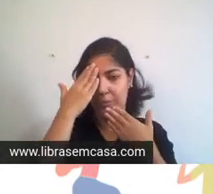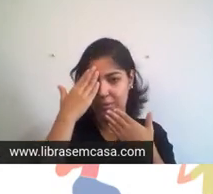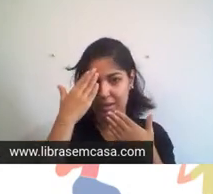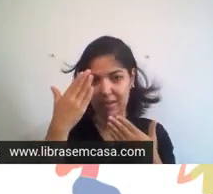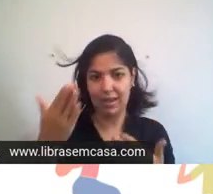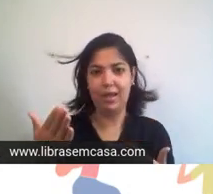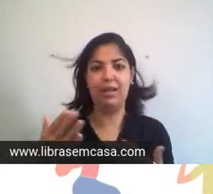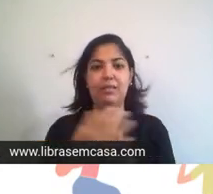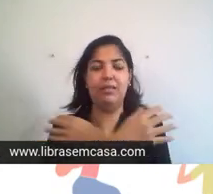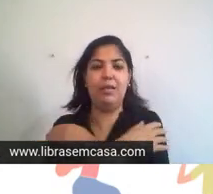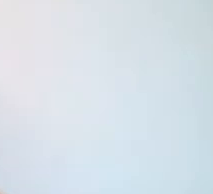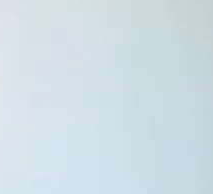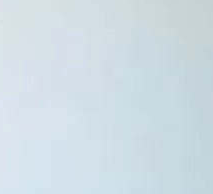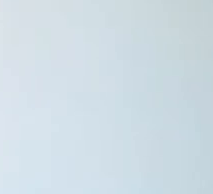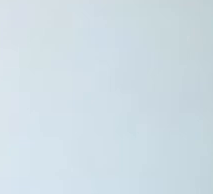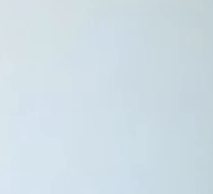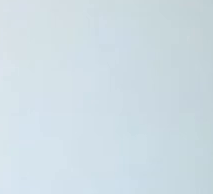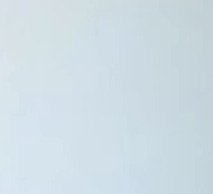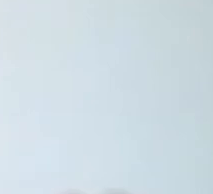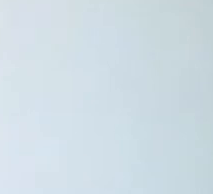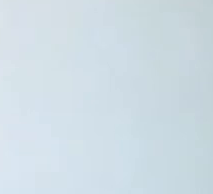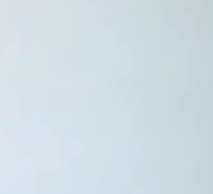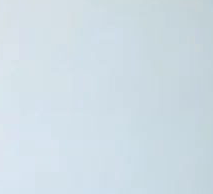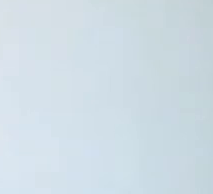abrazo enorme.